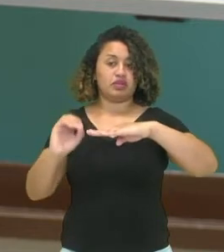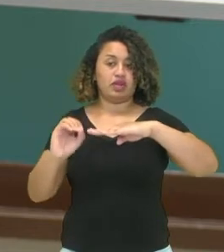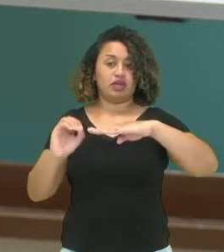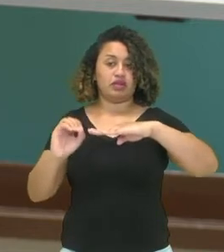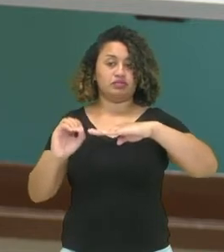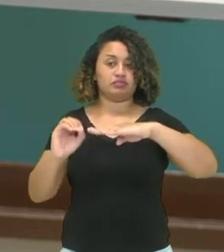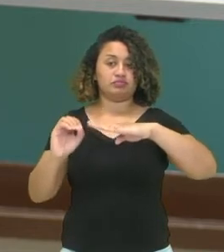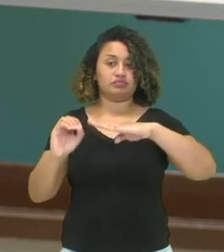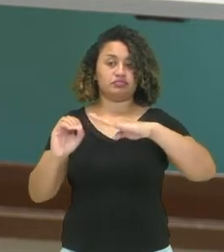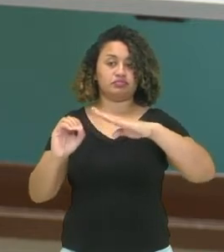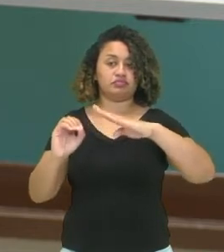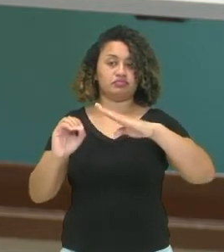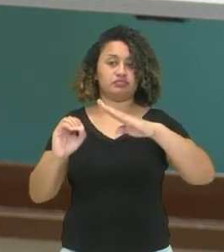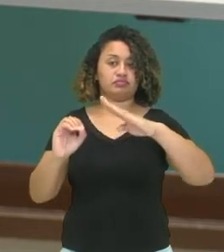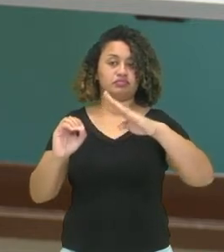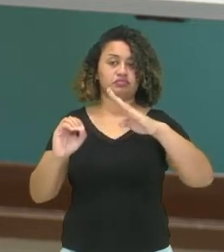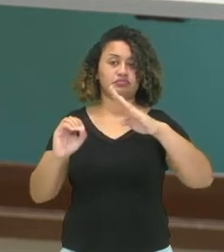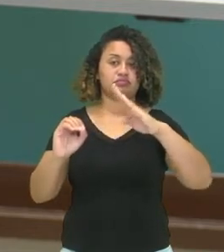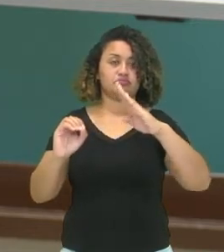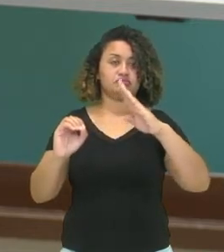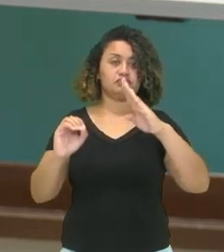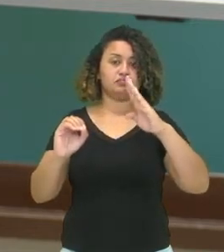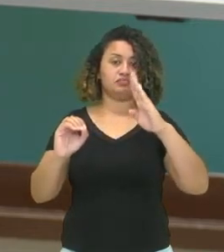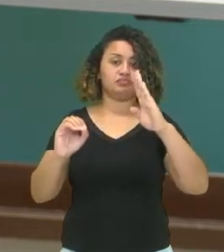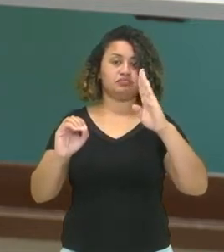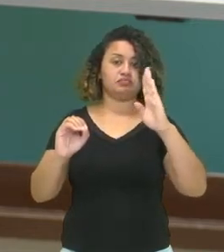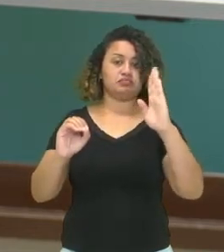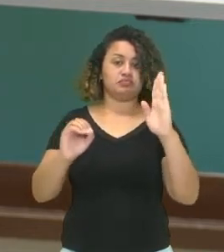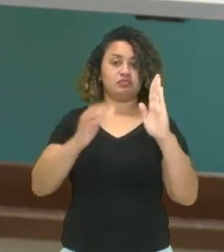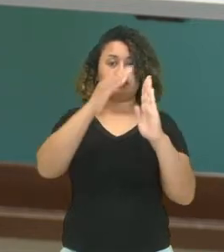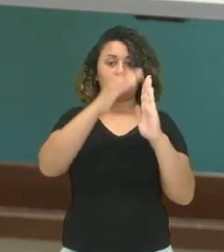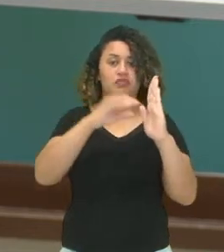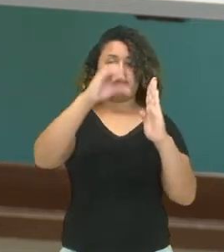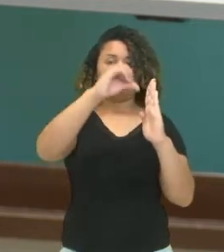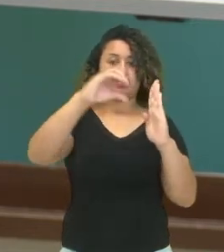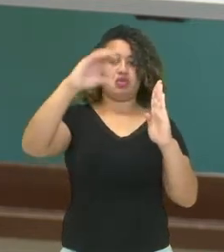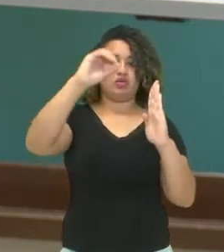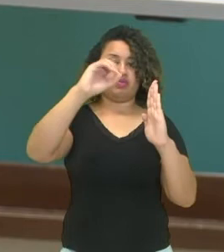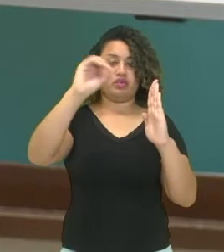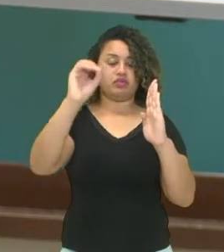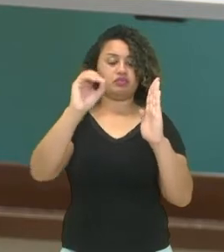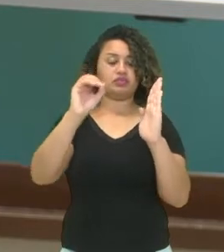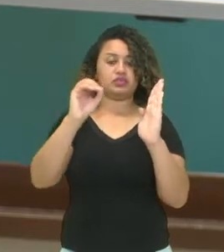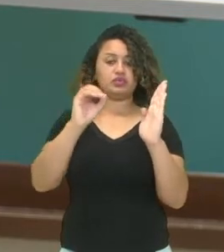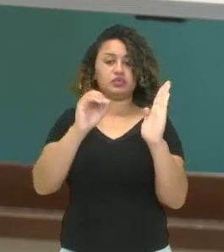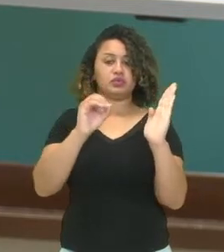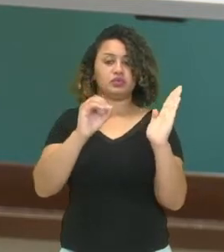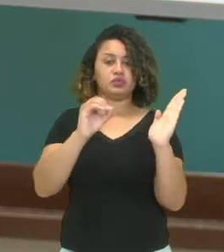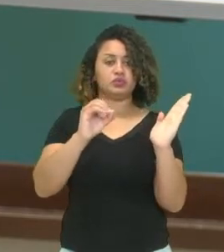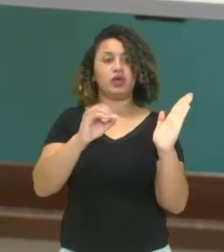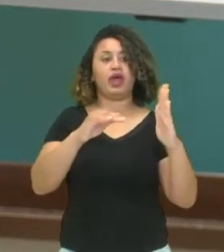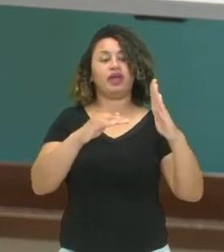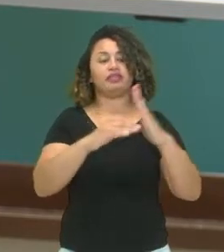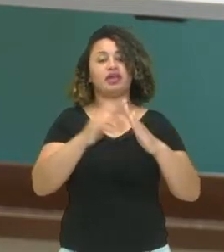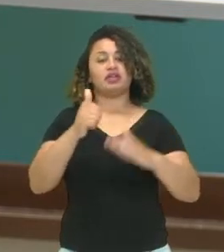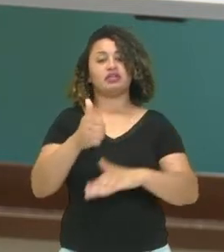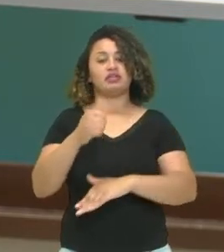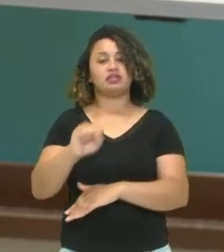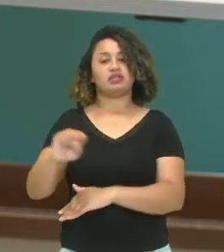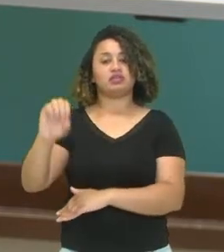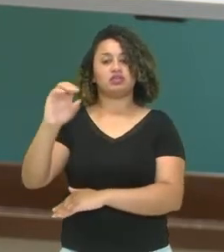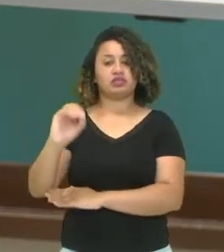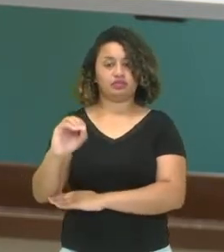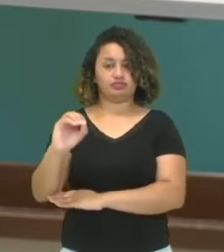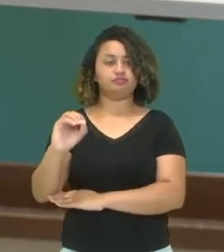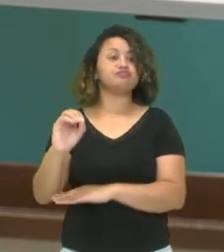0, e ele vai aumentando, aumentando, até aqui que é 90 graus, depois vai aumentando até chegar a